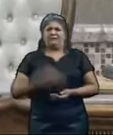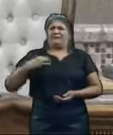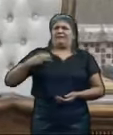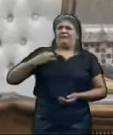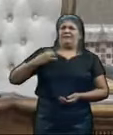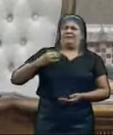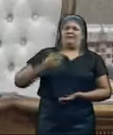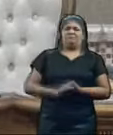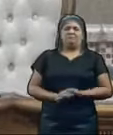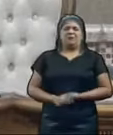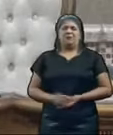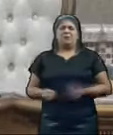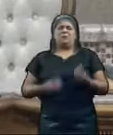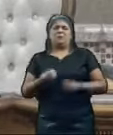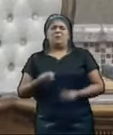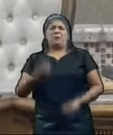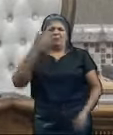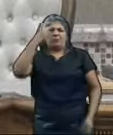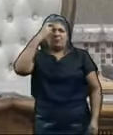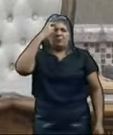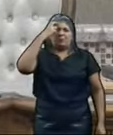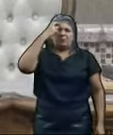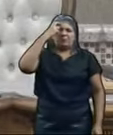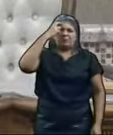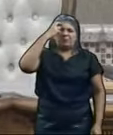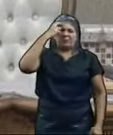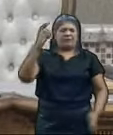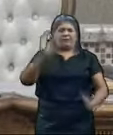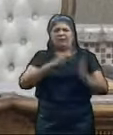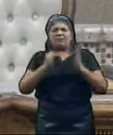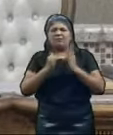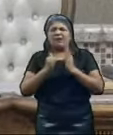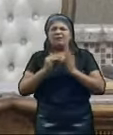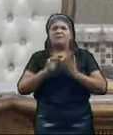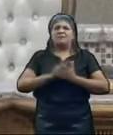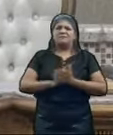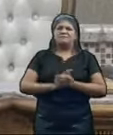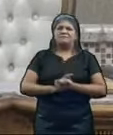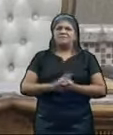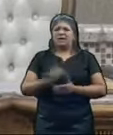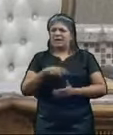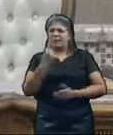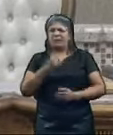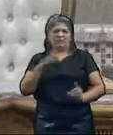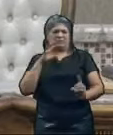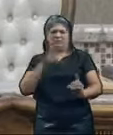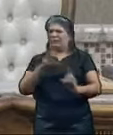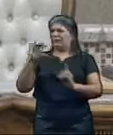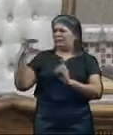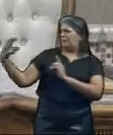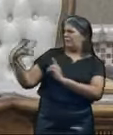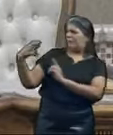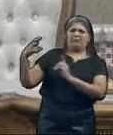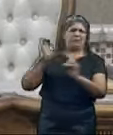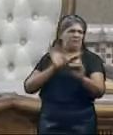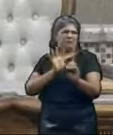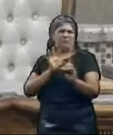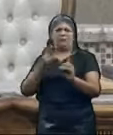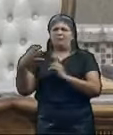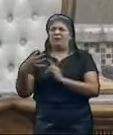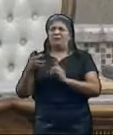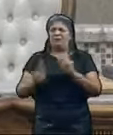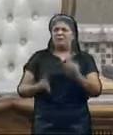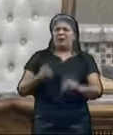o estilo de vida a cultura geral e nós estamos enfrentando confrontando povos e culturas